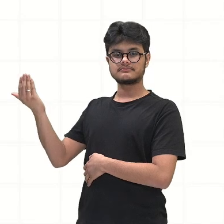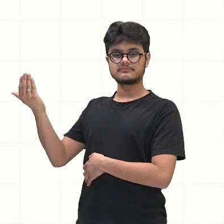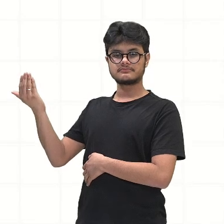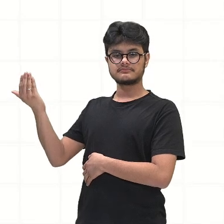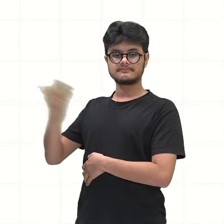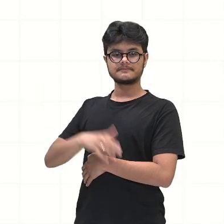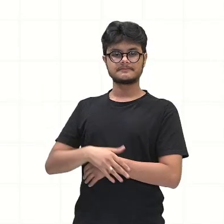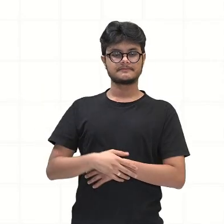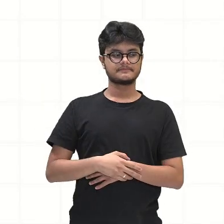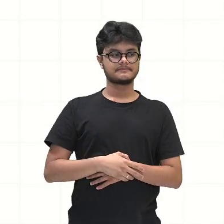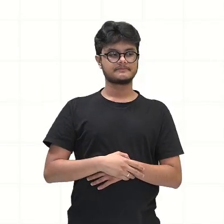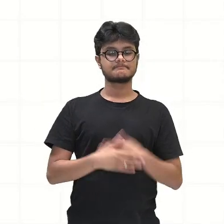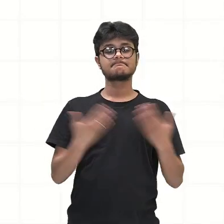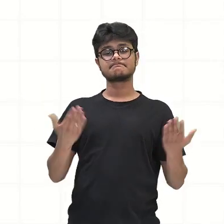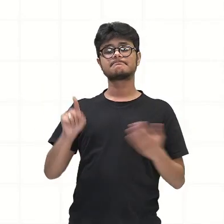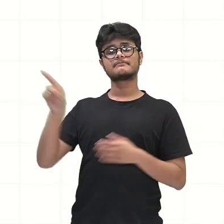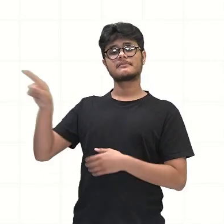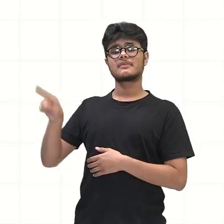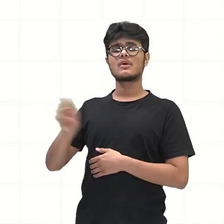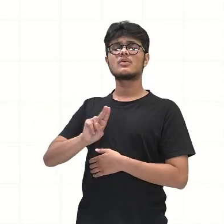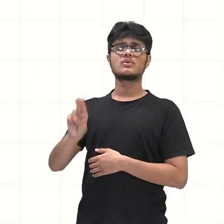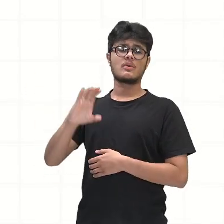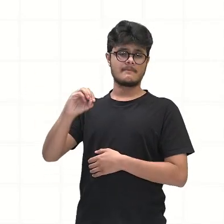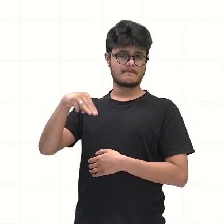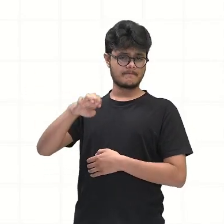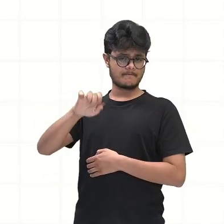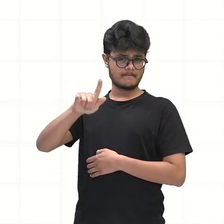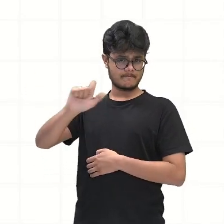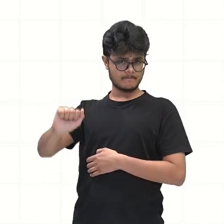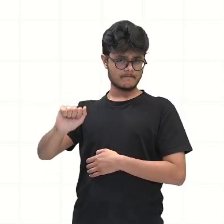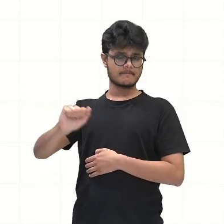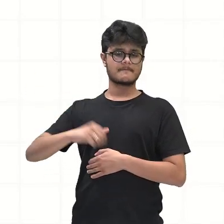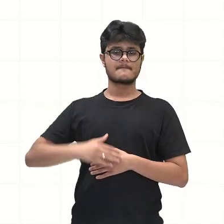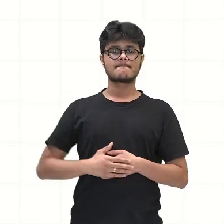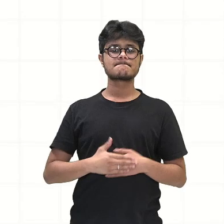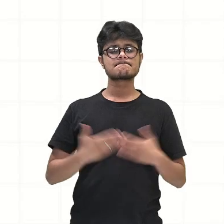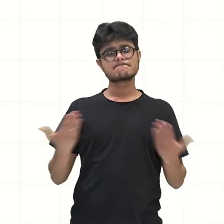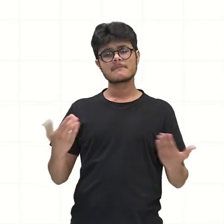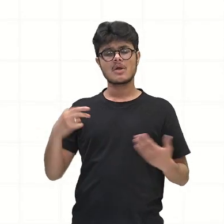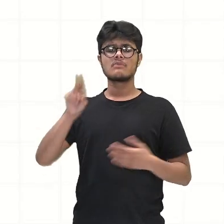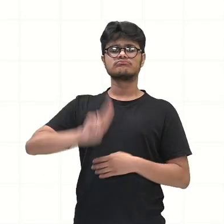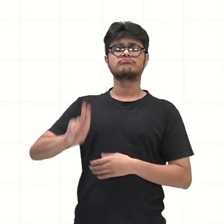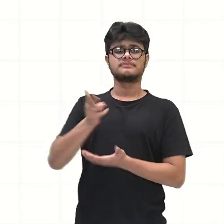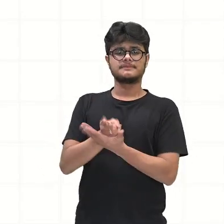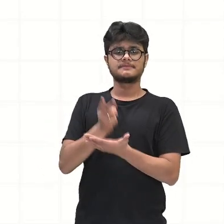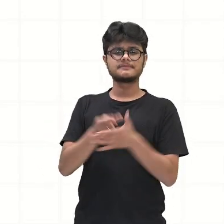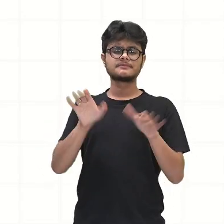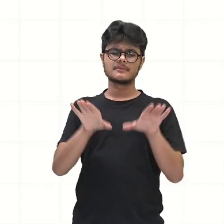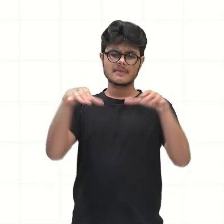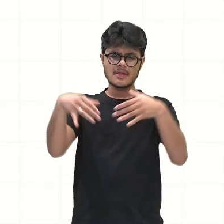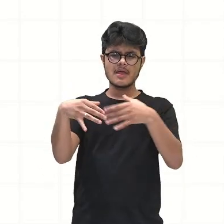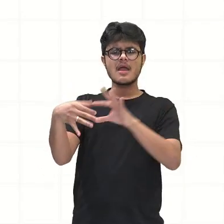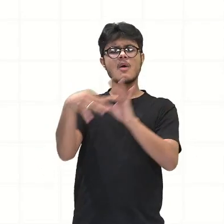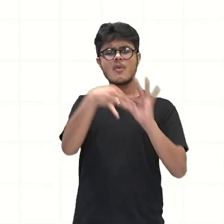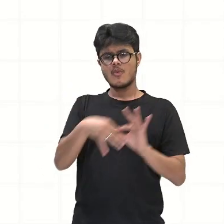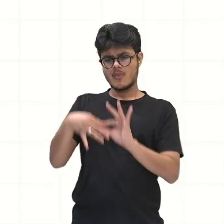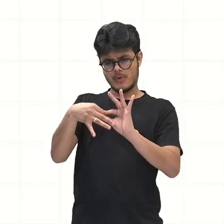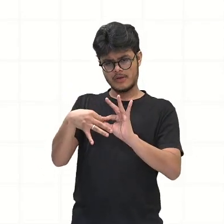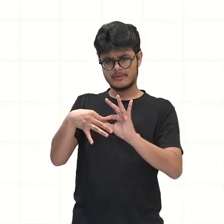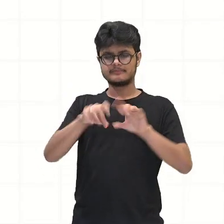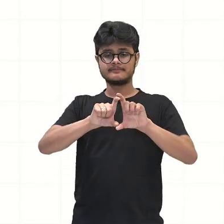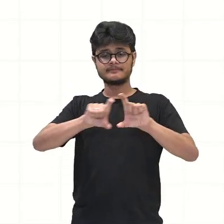aqui, que a gente lê ômega. Então, a gente utiliza, em geral, a letra